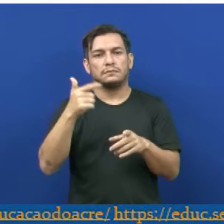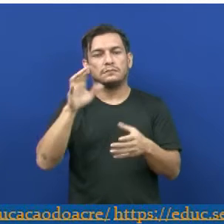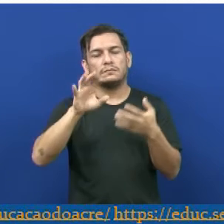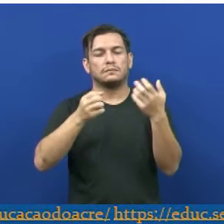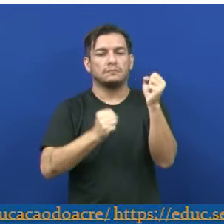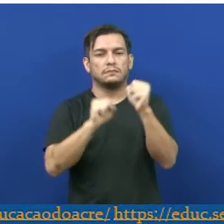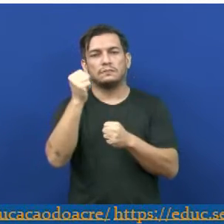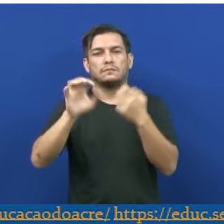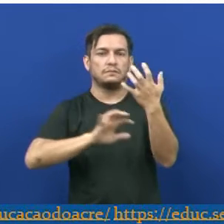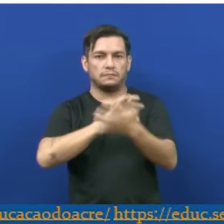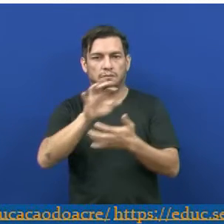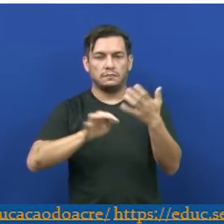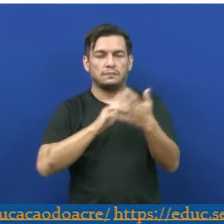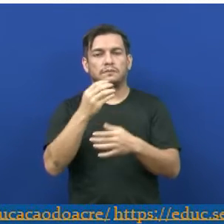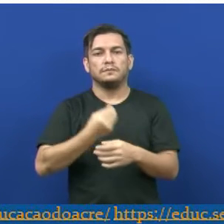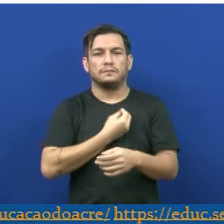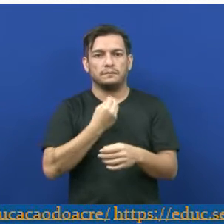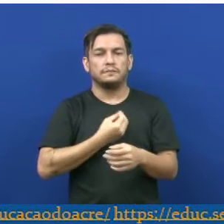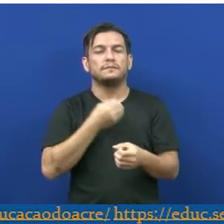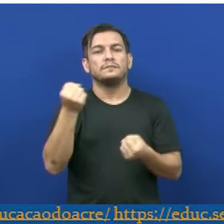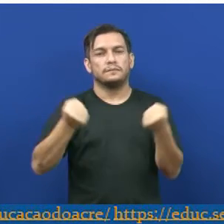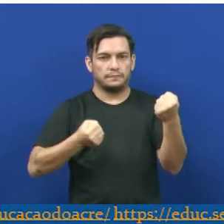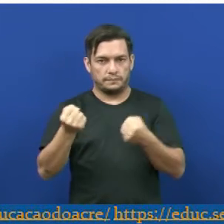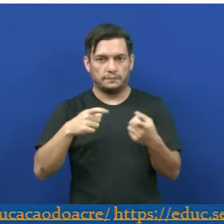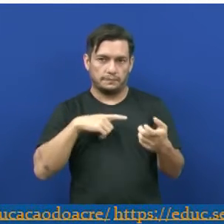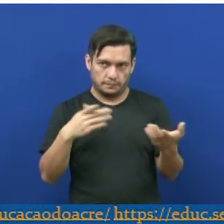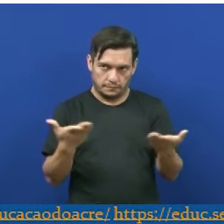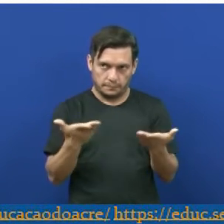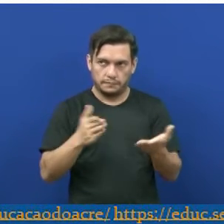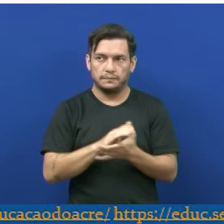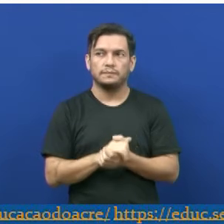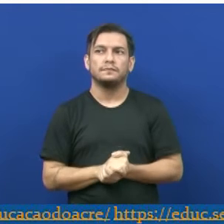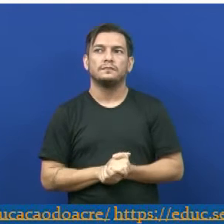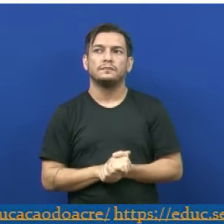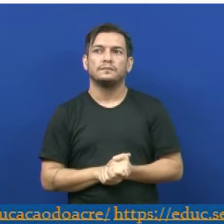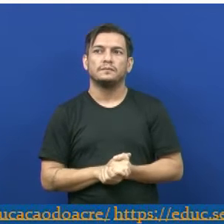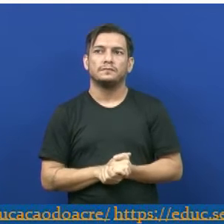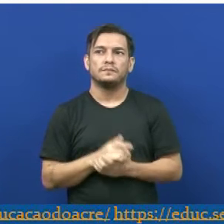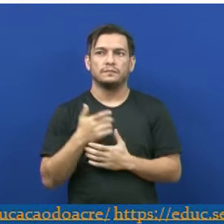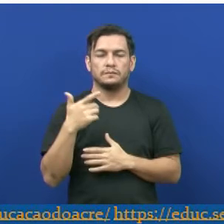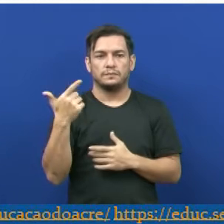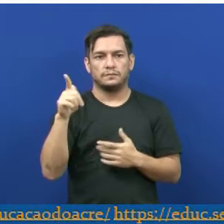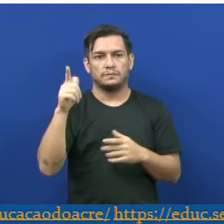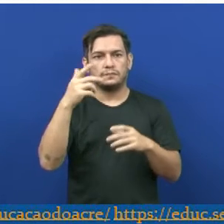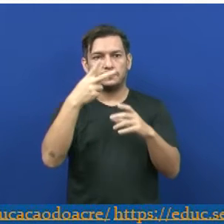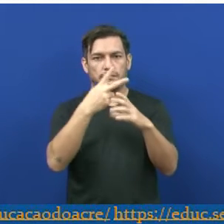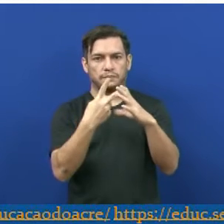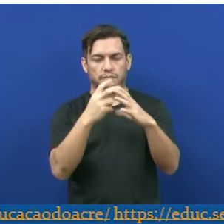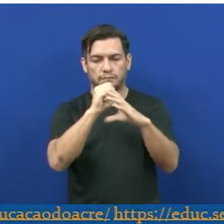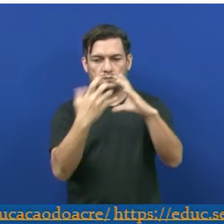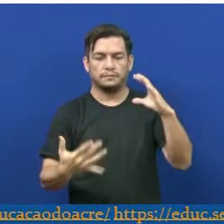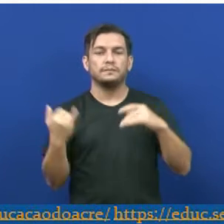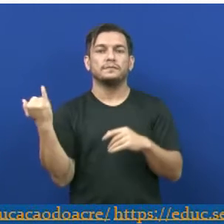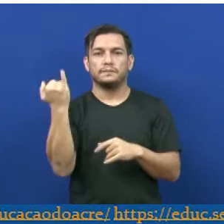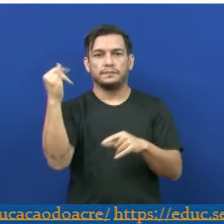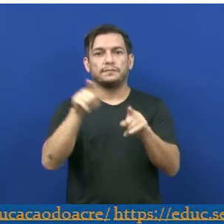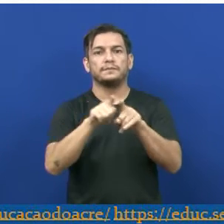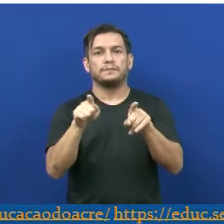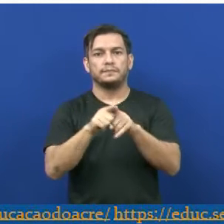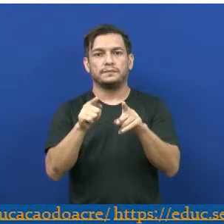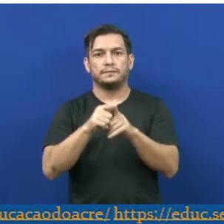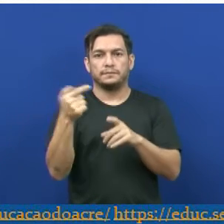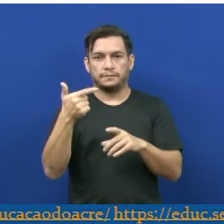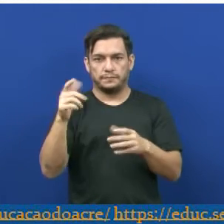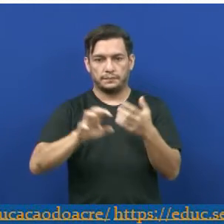industrial que está presente principalmente nos automóveis que nós temos hoje. Outras duas características importantes dessa segunda